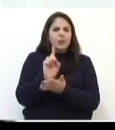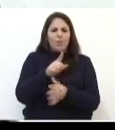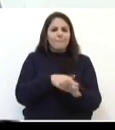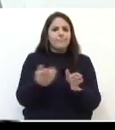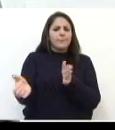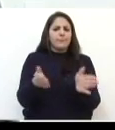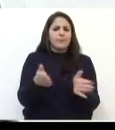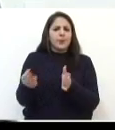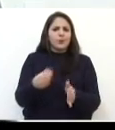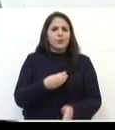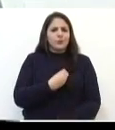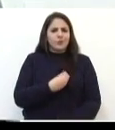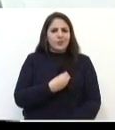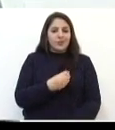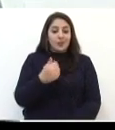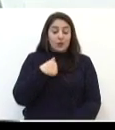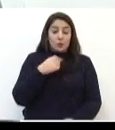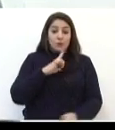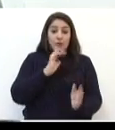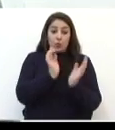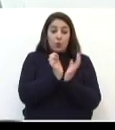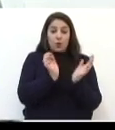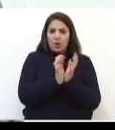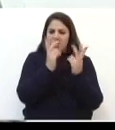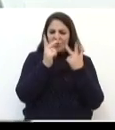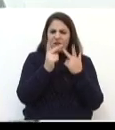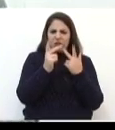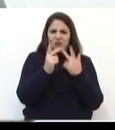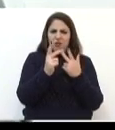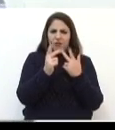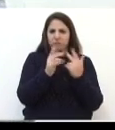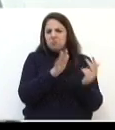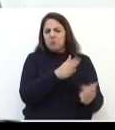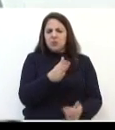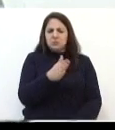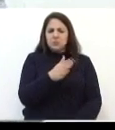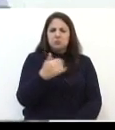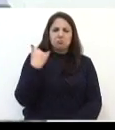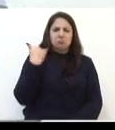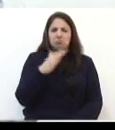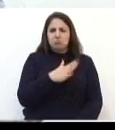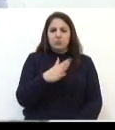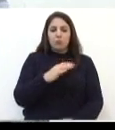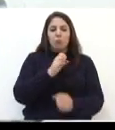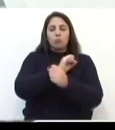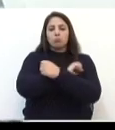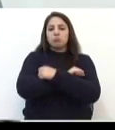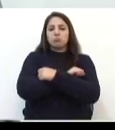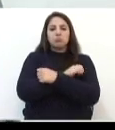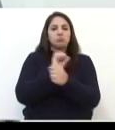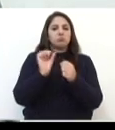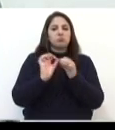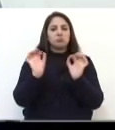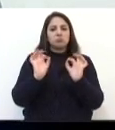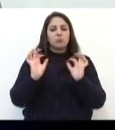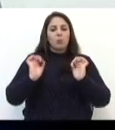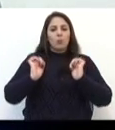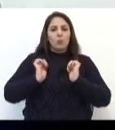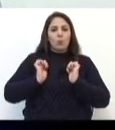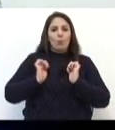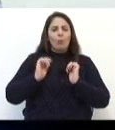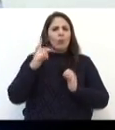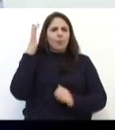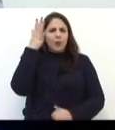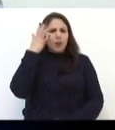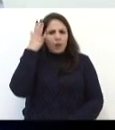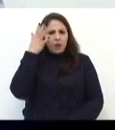um período da vida deles. Eu tenho colegas aí com meia idade já que cruzaram os braços, você fala em palestra, você